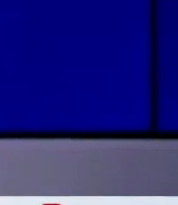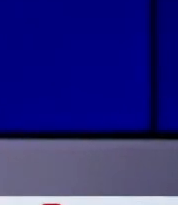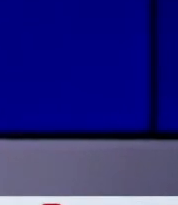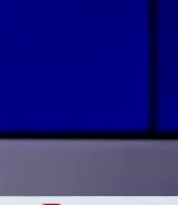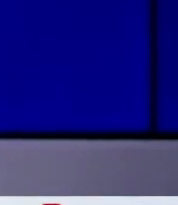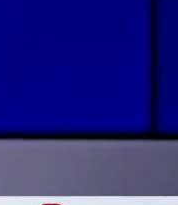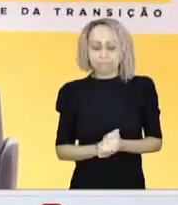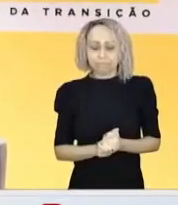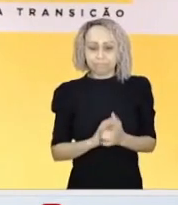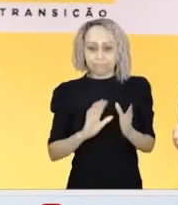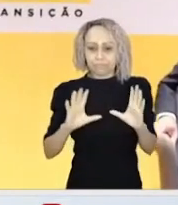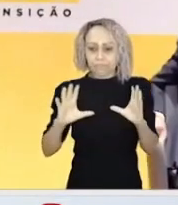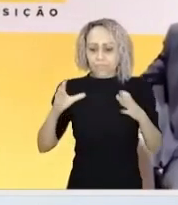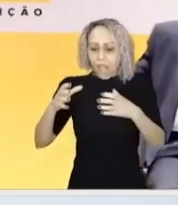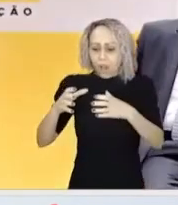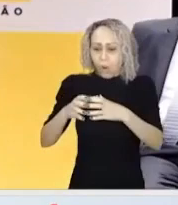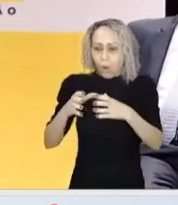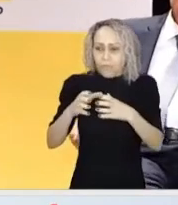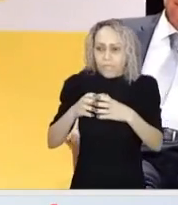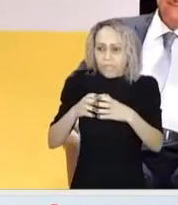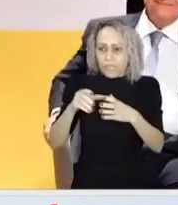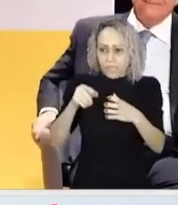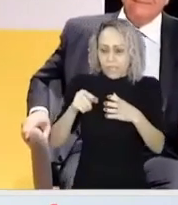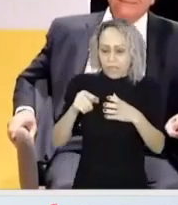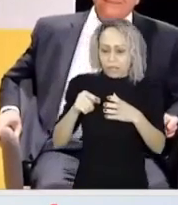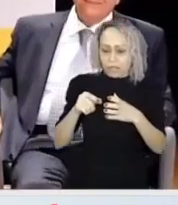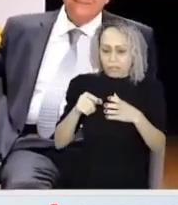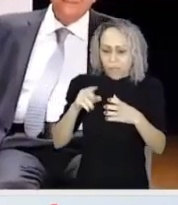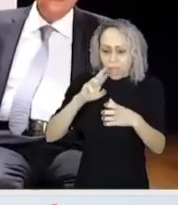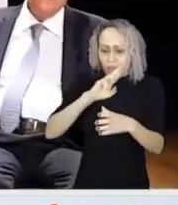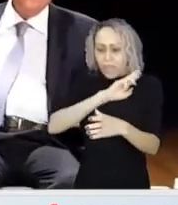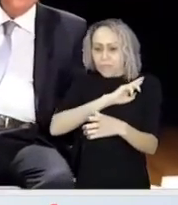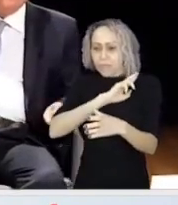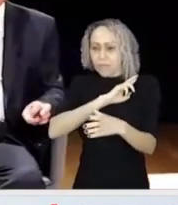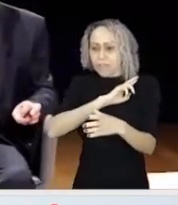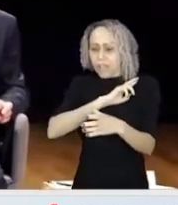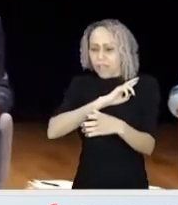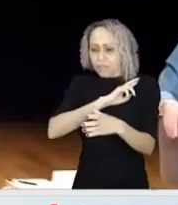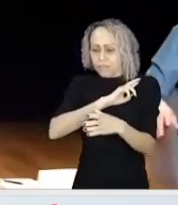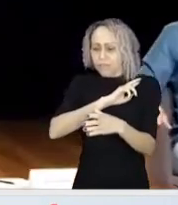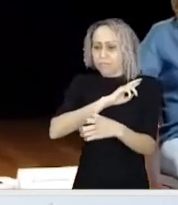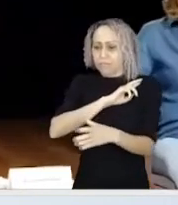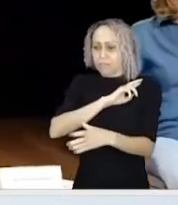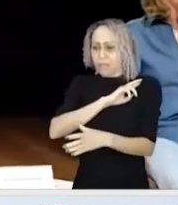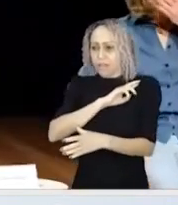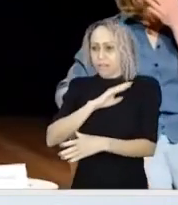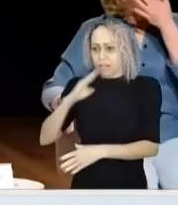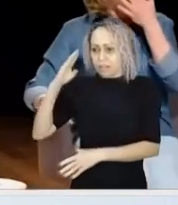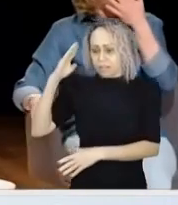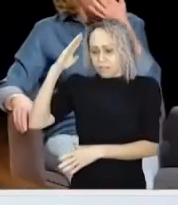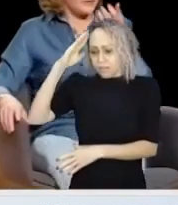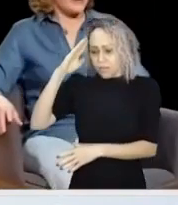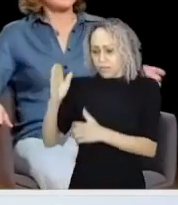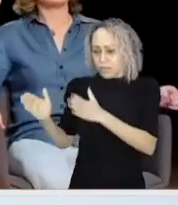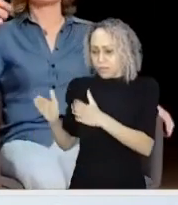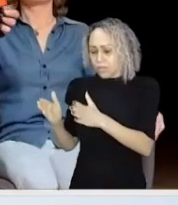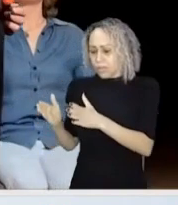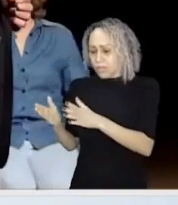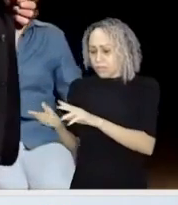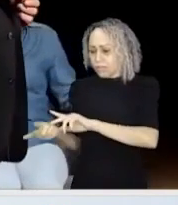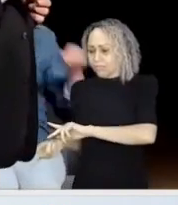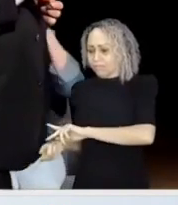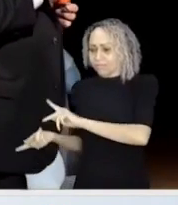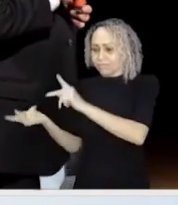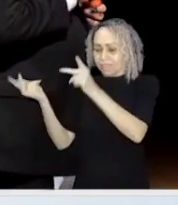R$ 5,39, uma alta de mais de 4%. E aí, acabou a estabilidade, agora vai ser